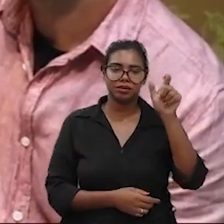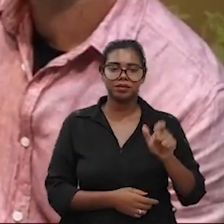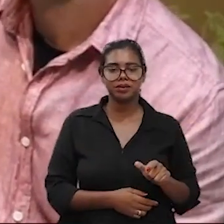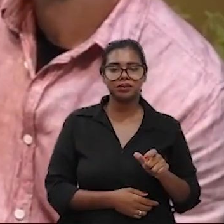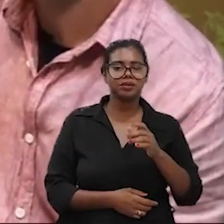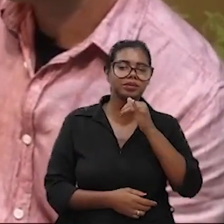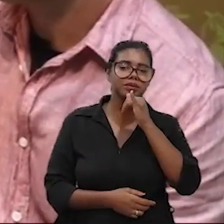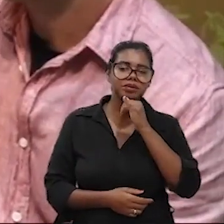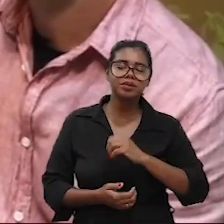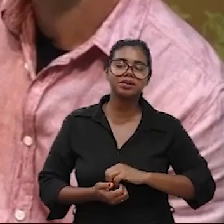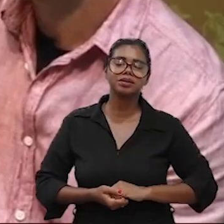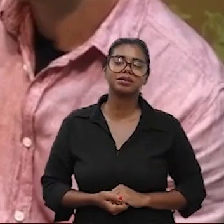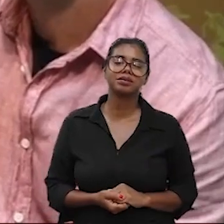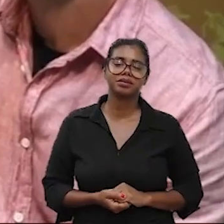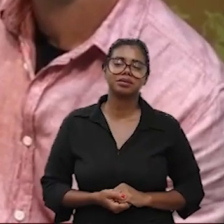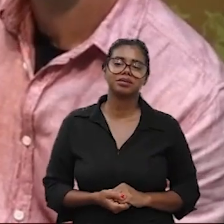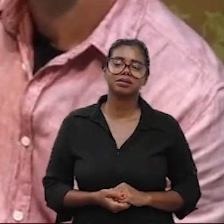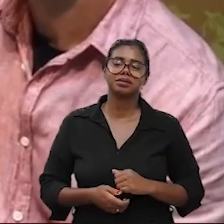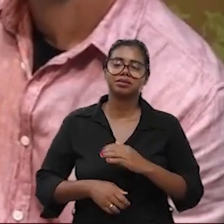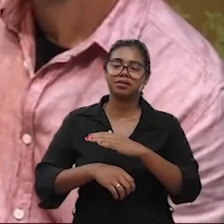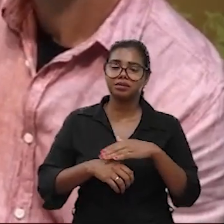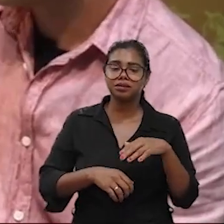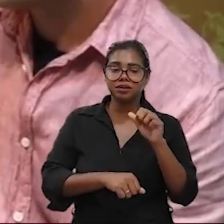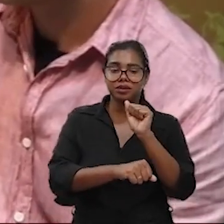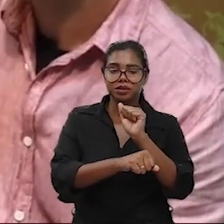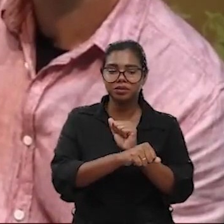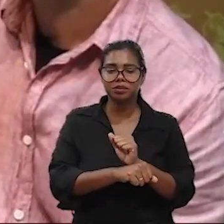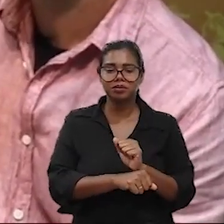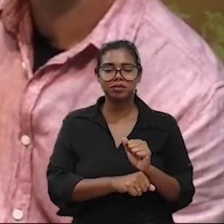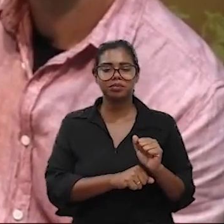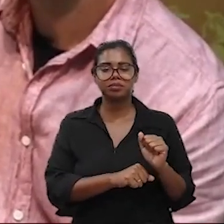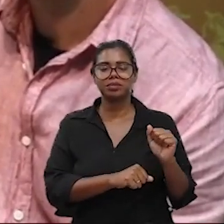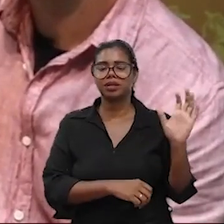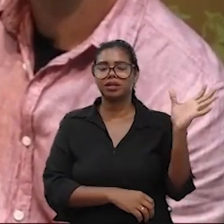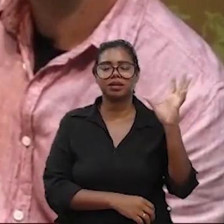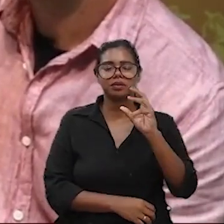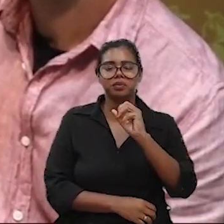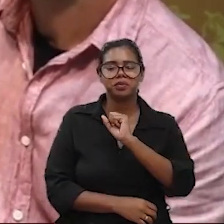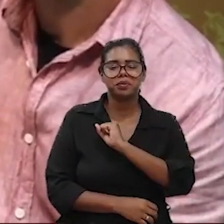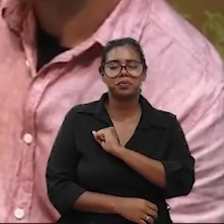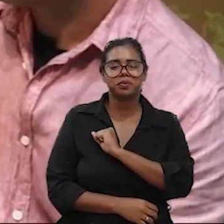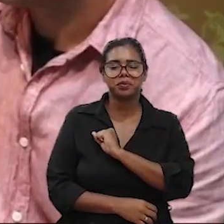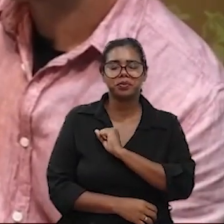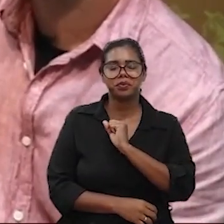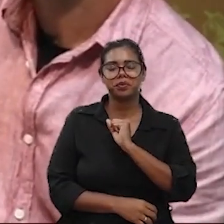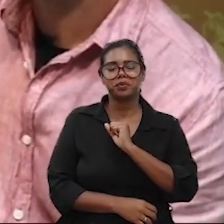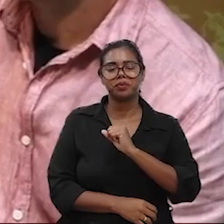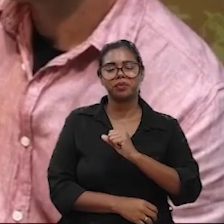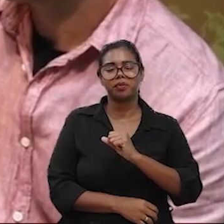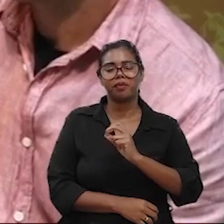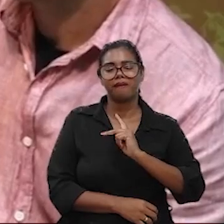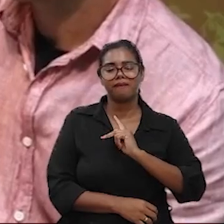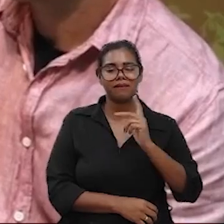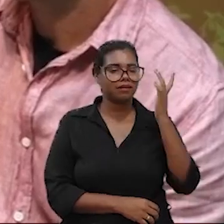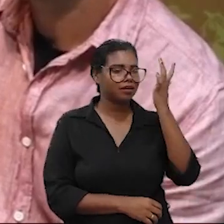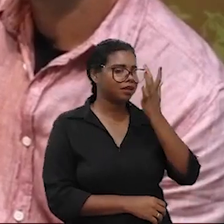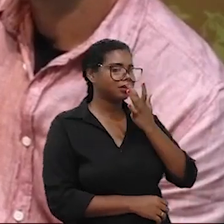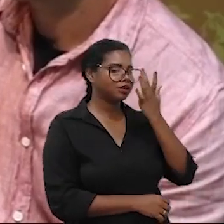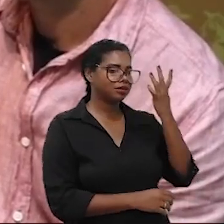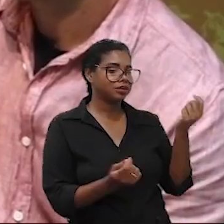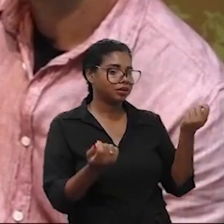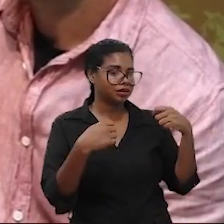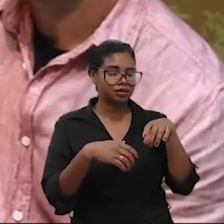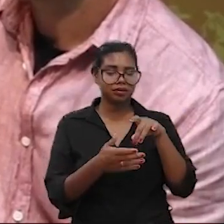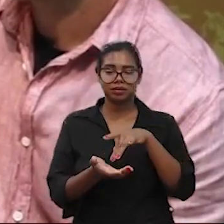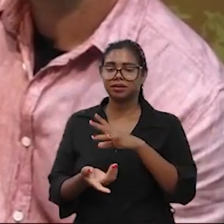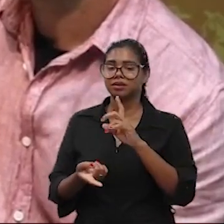uma pessoa carente, que está à espera do seu amor, do seu grande amor. Então, tem essa versão, tem essa possibilidade,